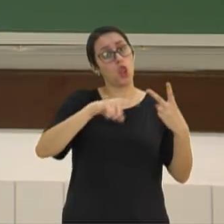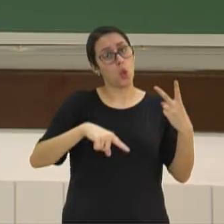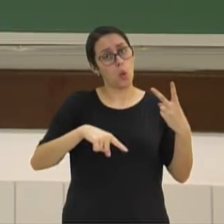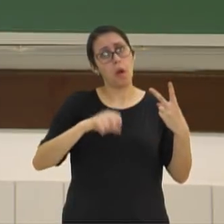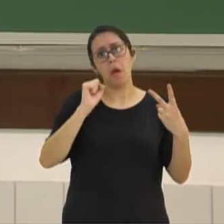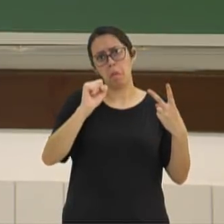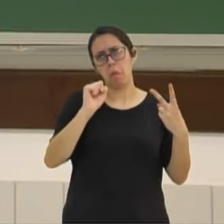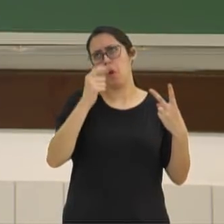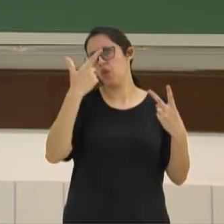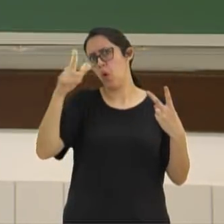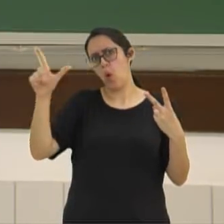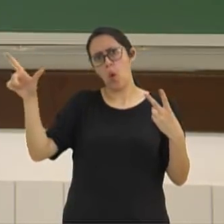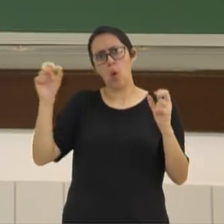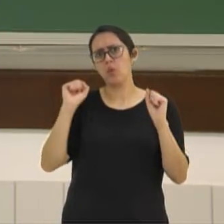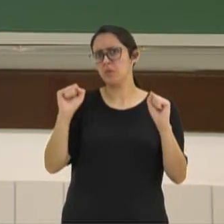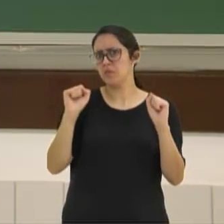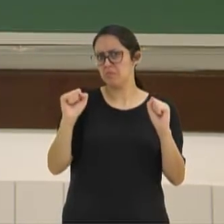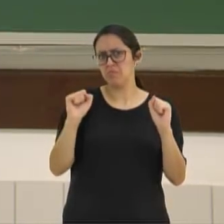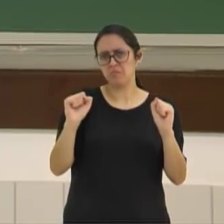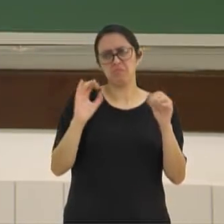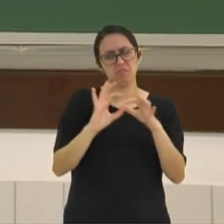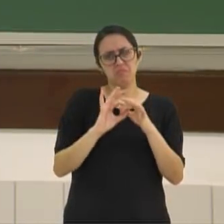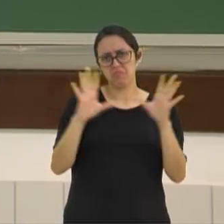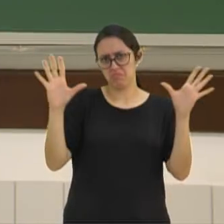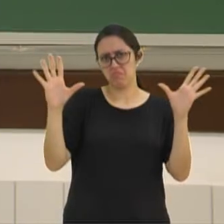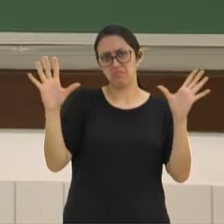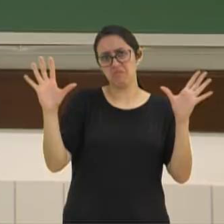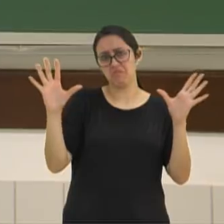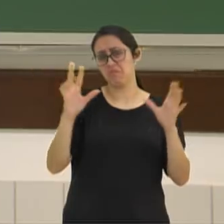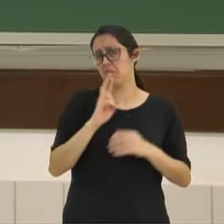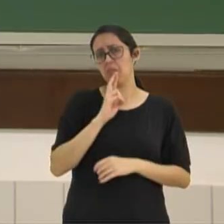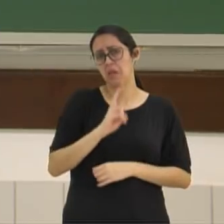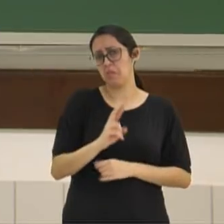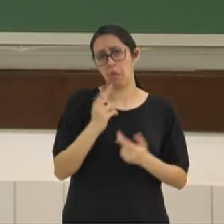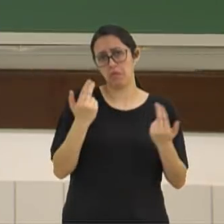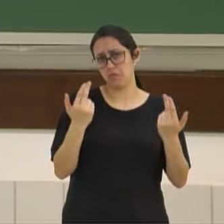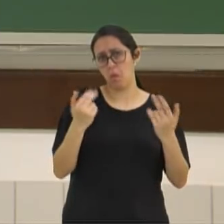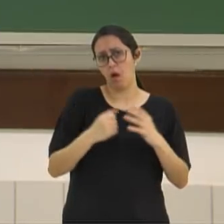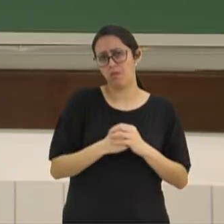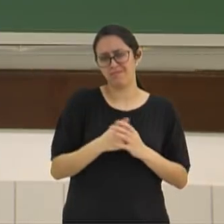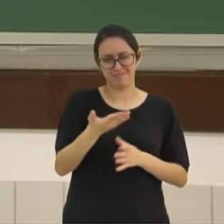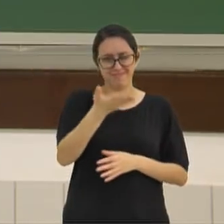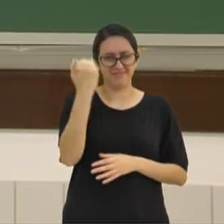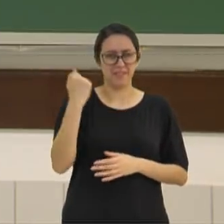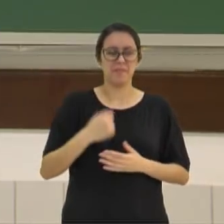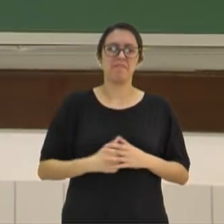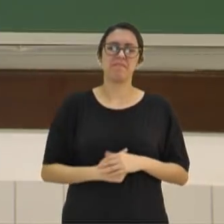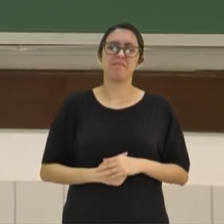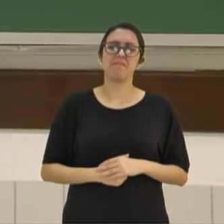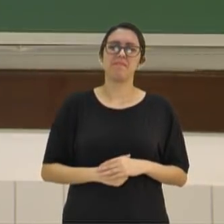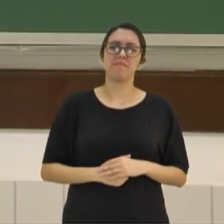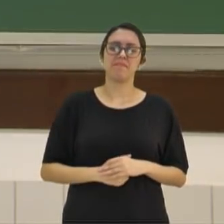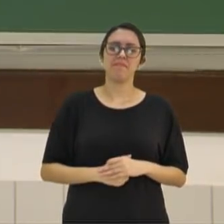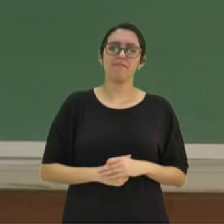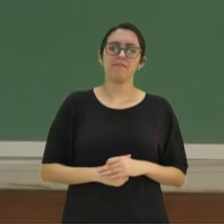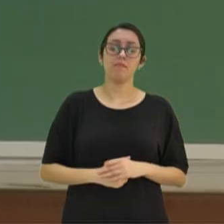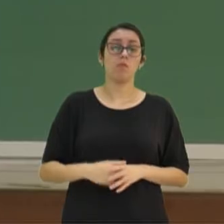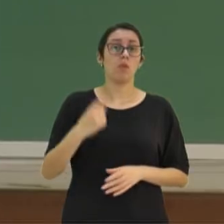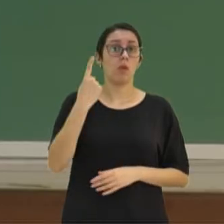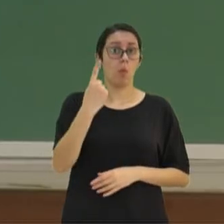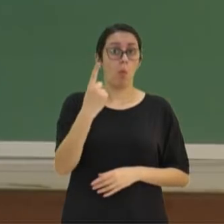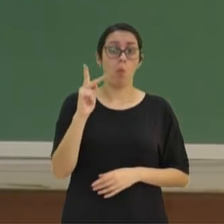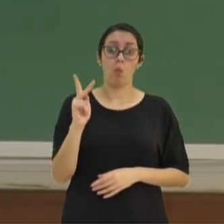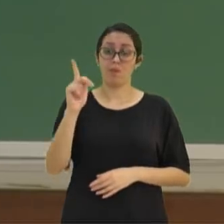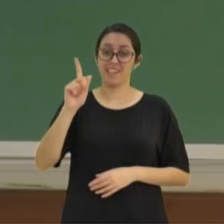você tenha pensado até de uma outra forma e chegou no mesmo resultado. Vem comigo? Então, aqui, ó. 1 quilograma